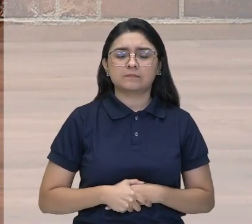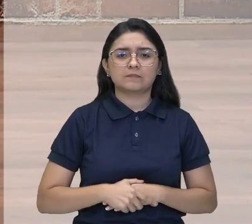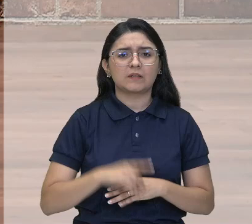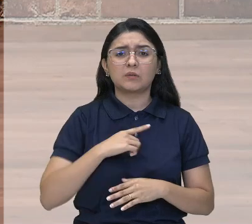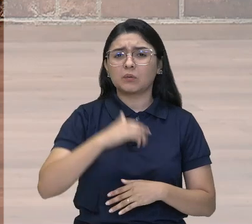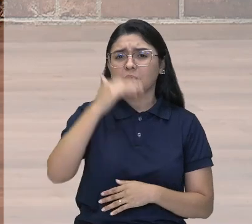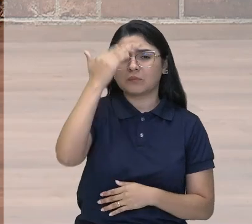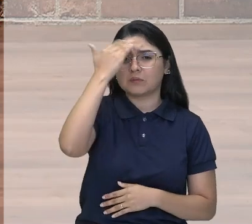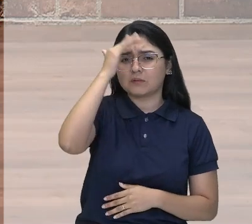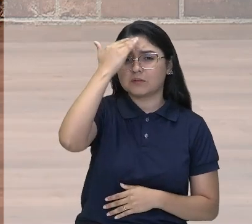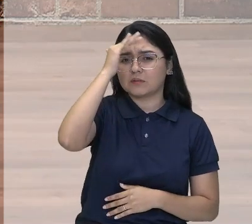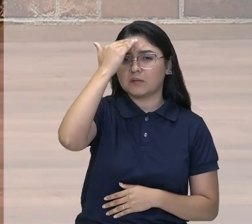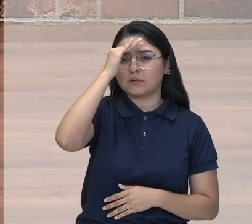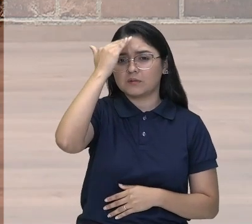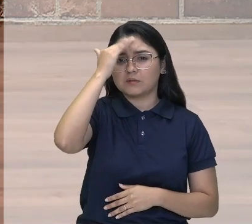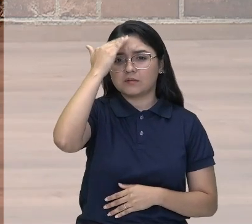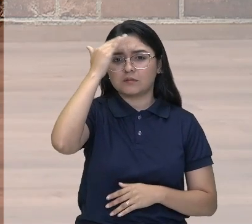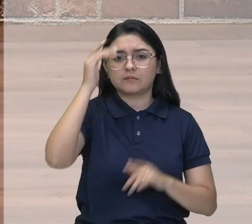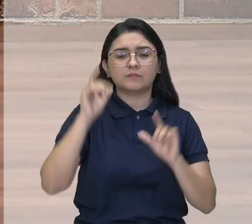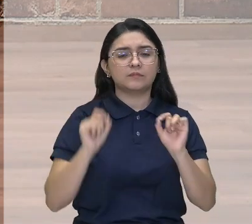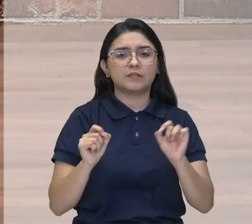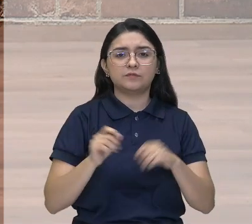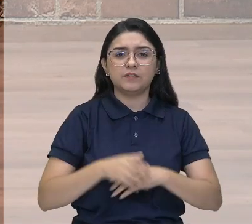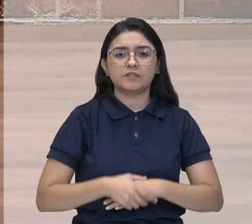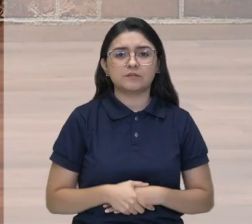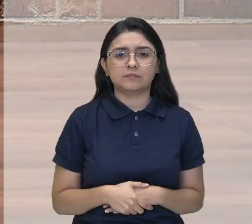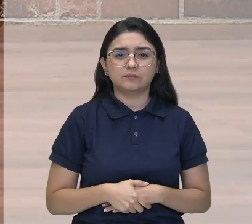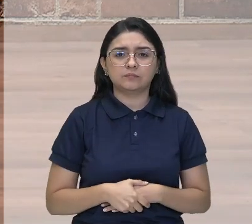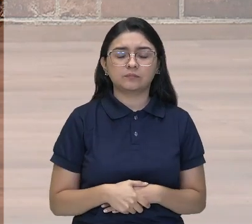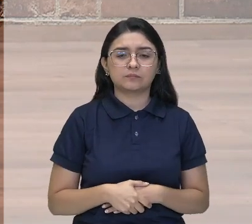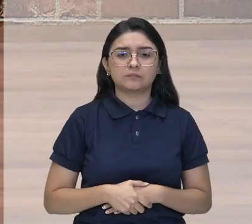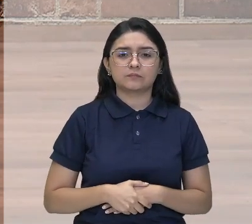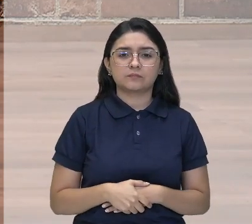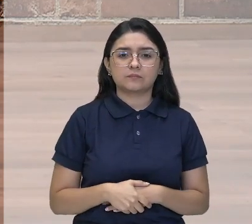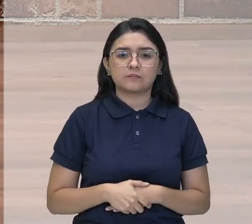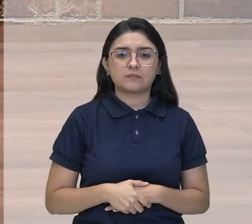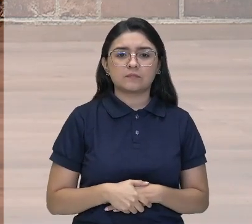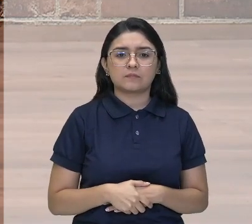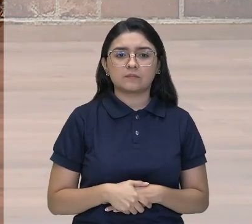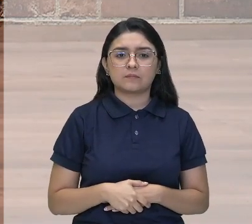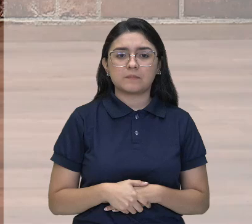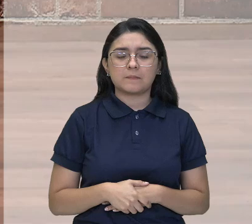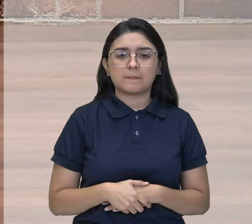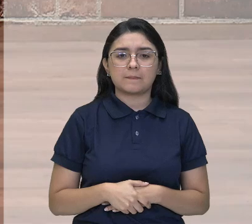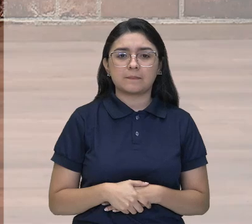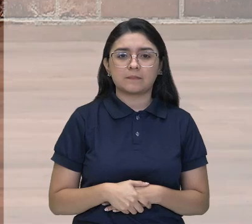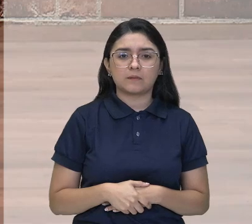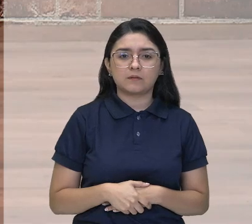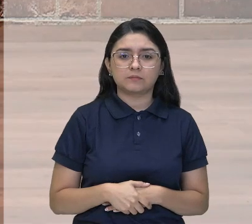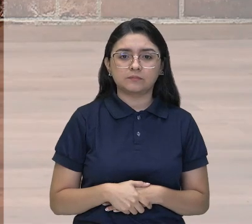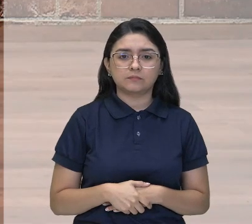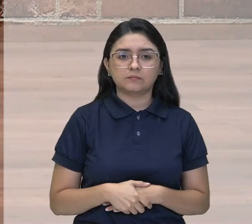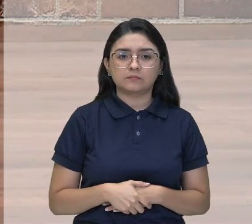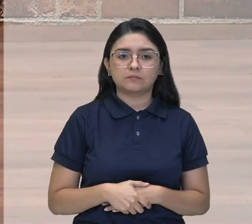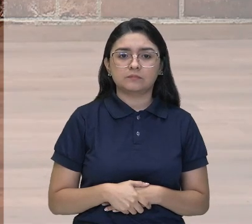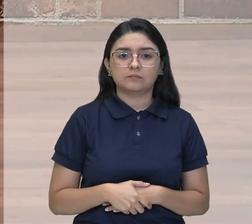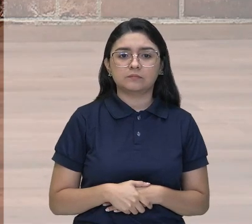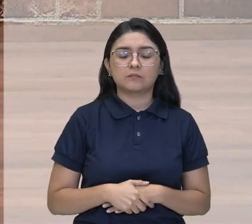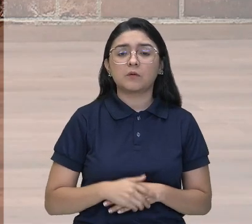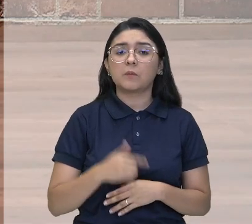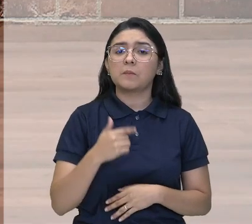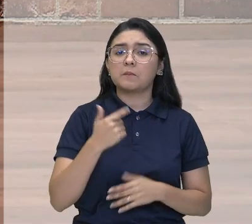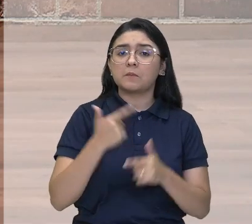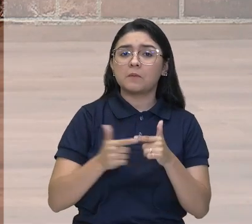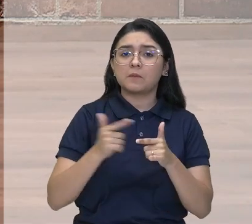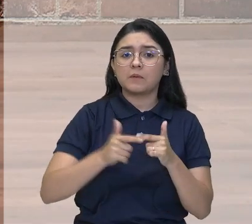cabeça, mirabolante. Paulo, esse já é o 3º emprego em menos de um ano, cara. Te manca. Ai, não, mas hein? ainda Deve que ter alguma coisa aí, o problema hein? não é eu, o problema